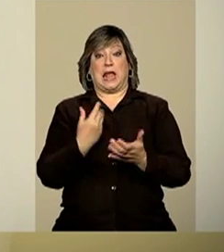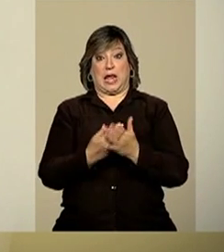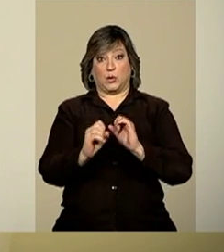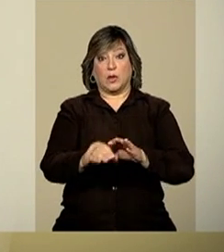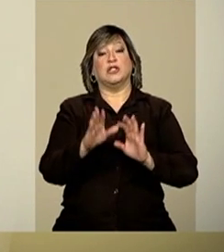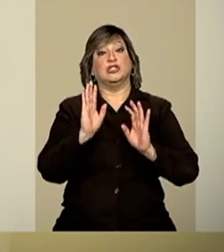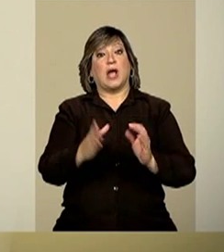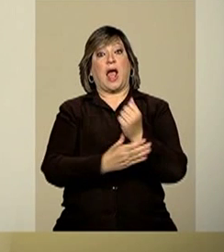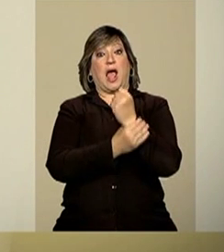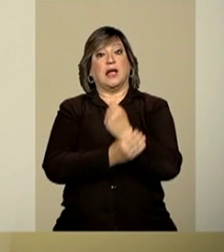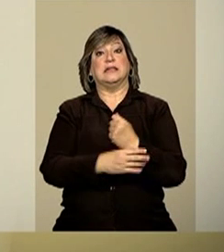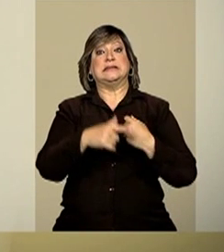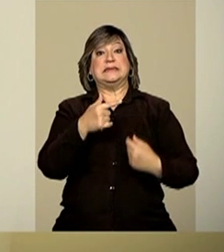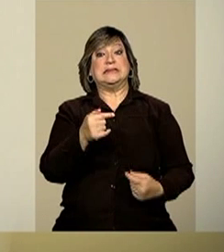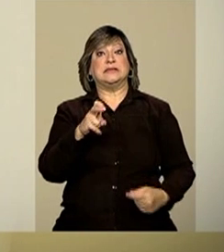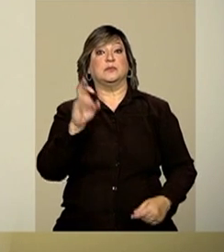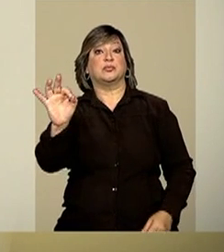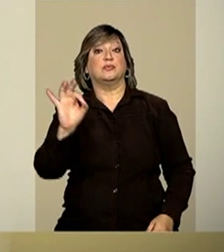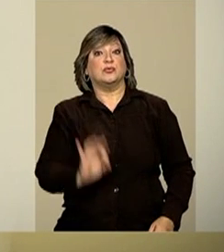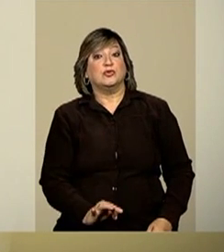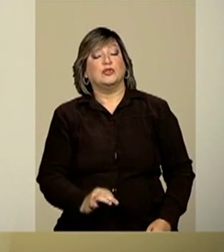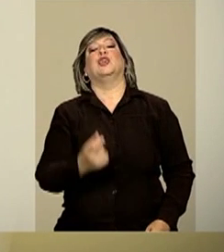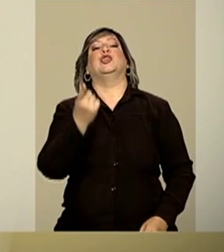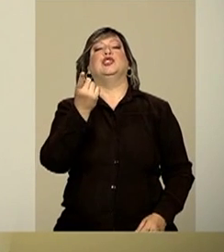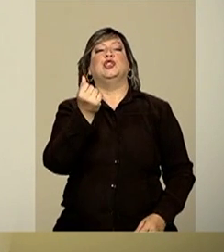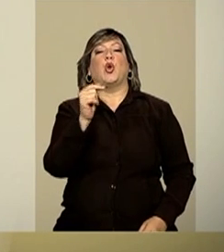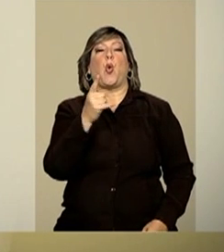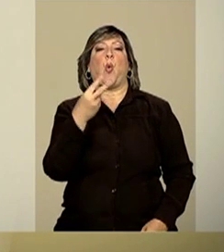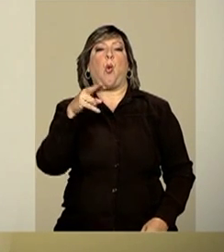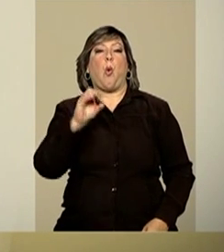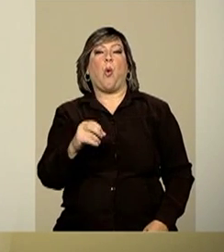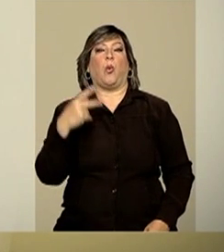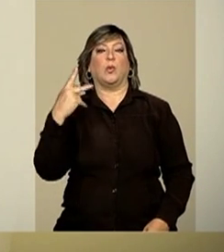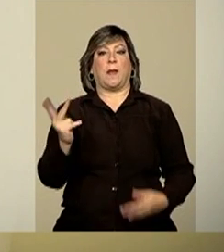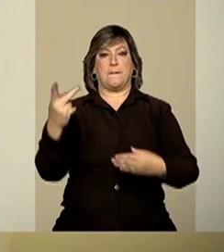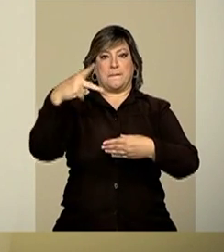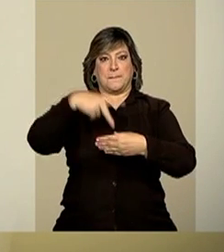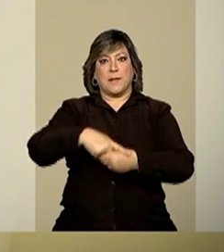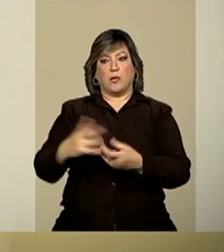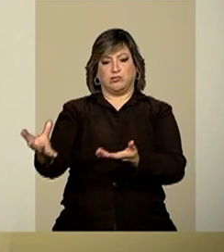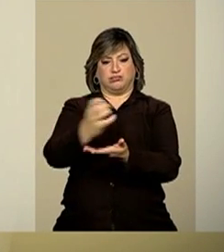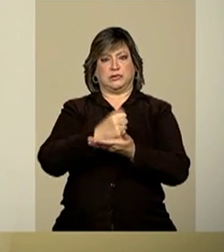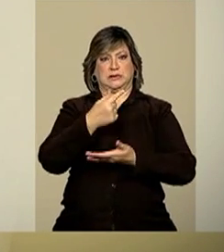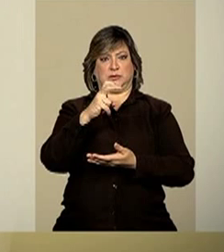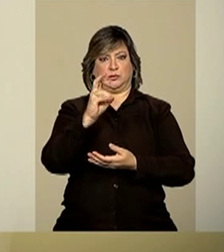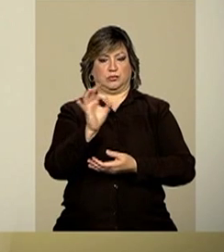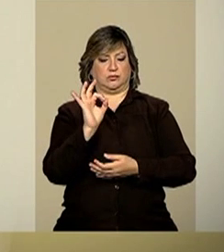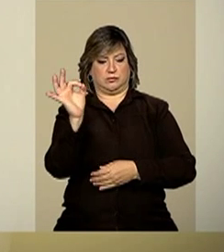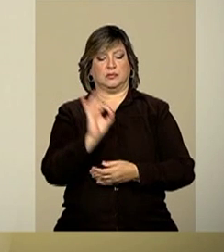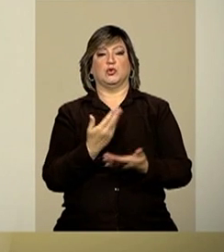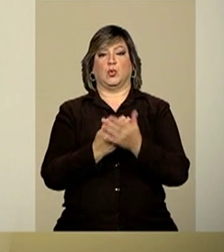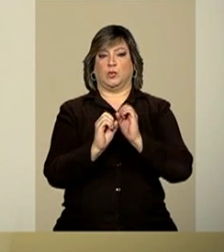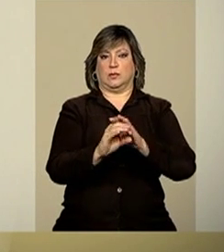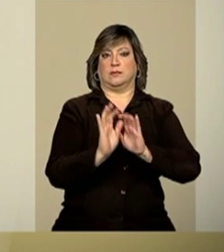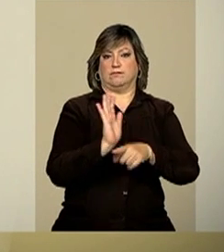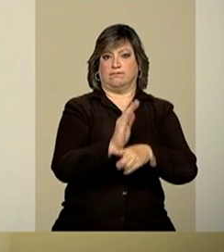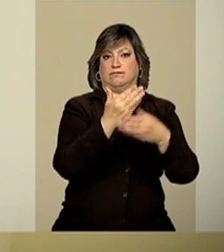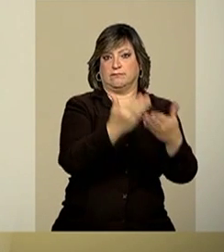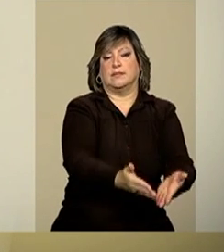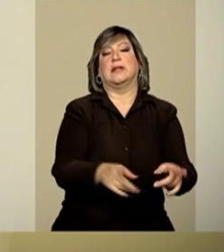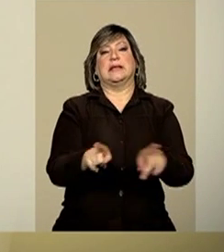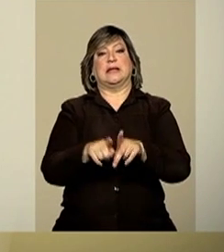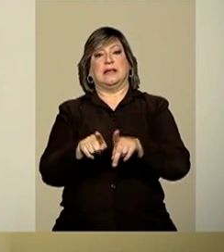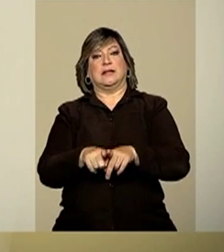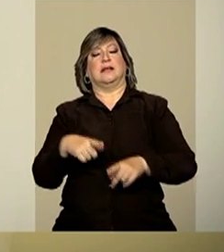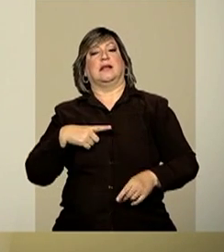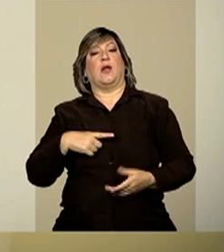garantiu 75% dos royalties do petróleo e 50% do Fundo Social do